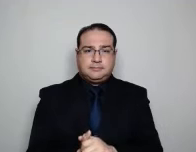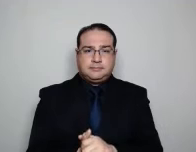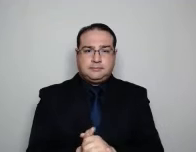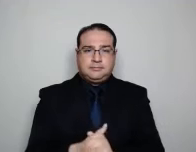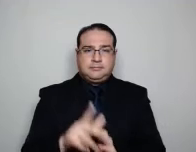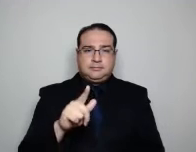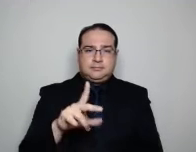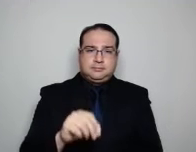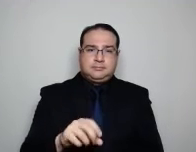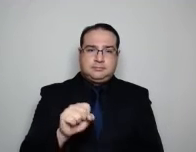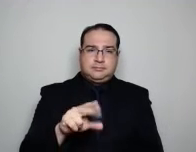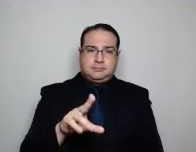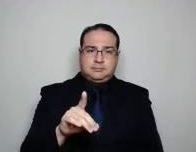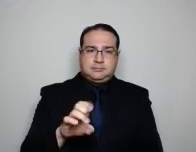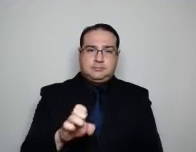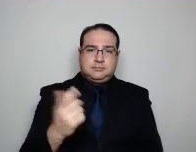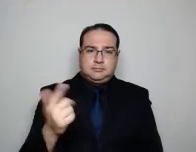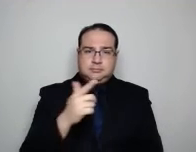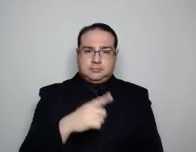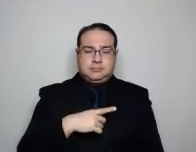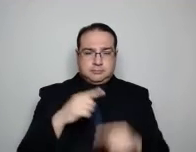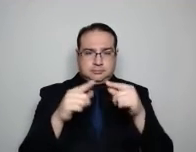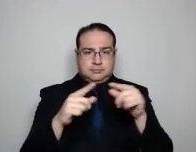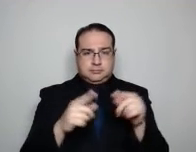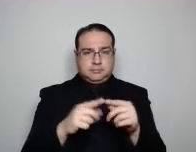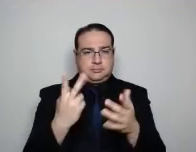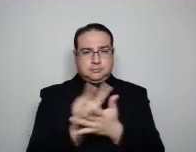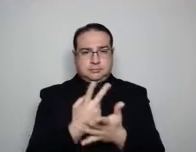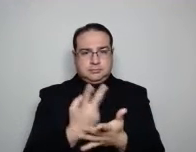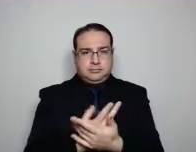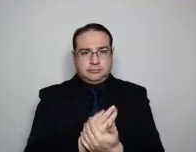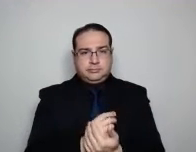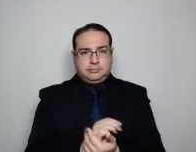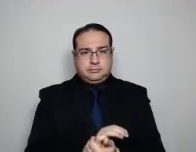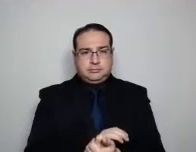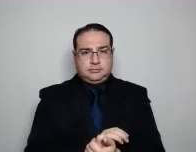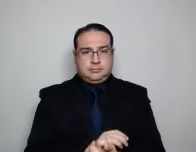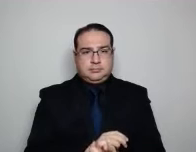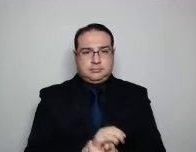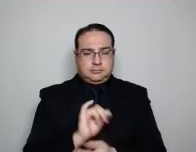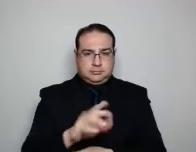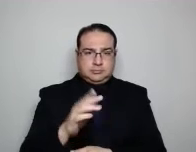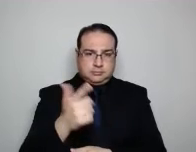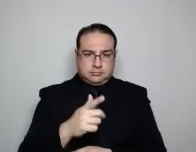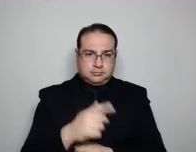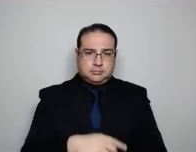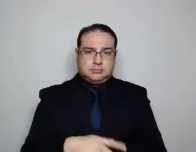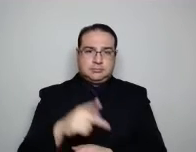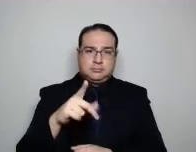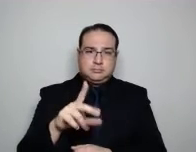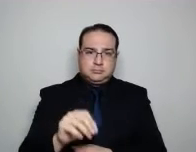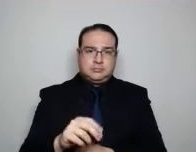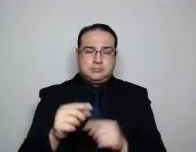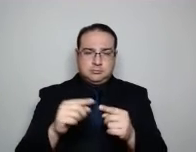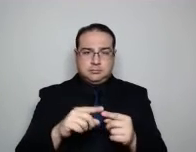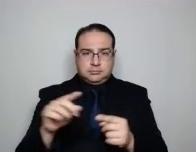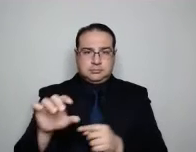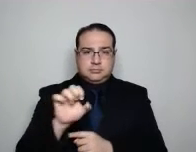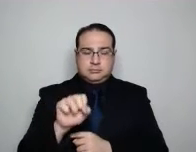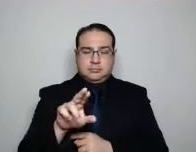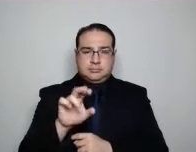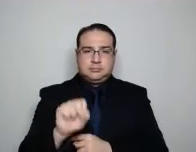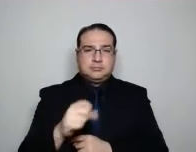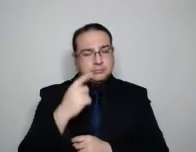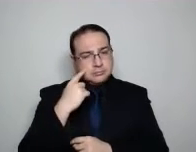tenha. Não faz sentido isso. Né? Então, se ela não tiver no plano, ela vai correr para o SUS para ter esse